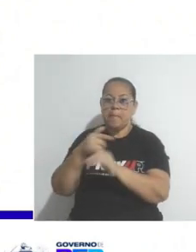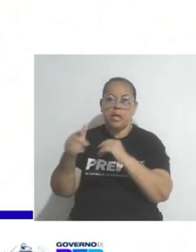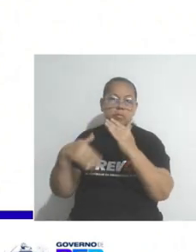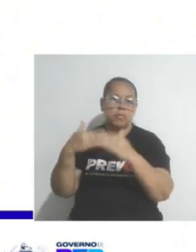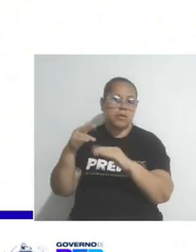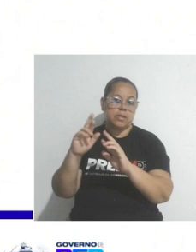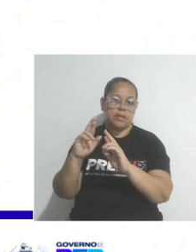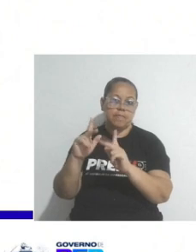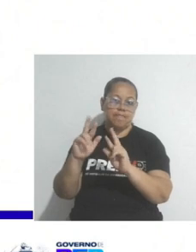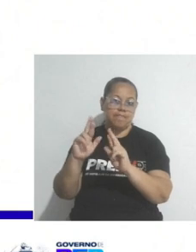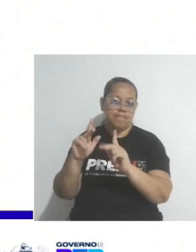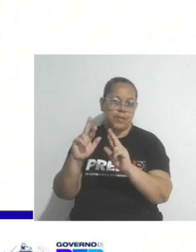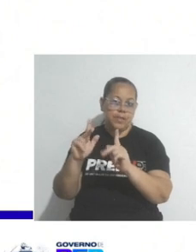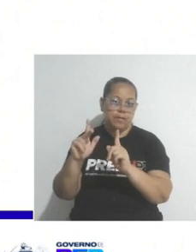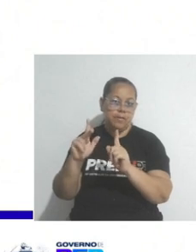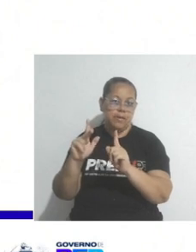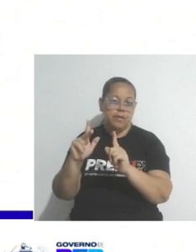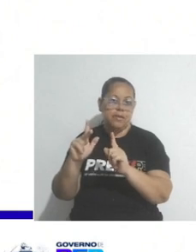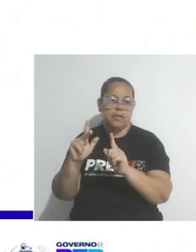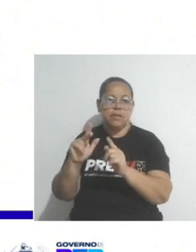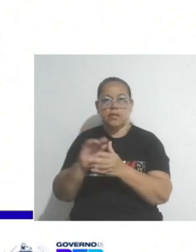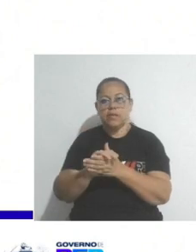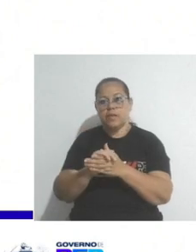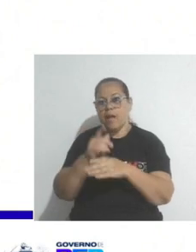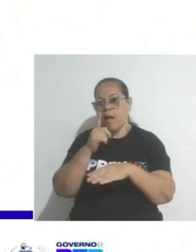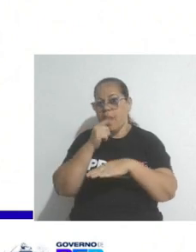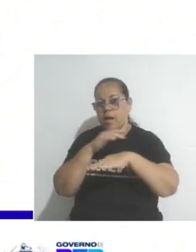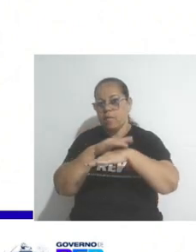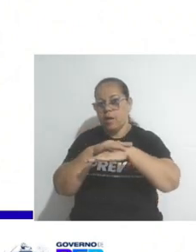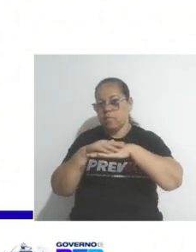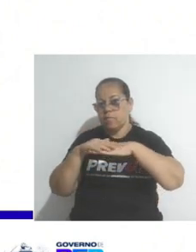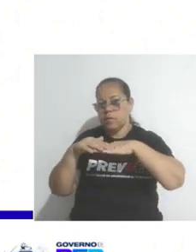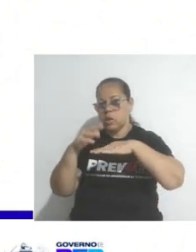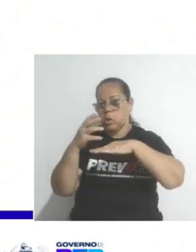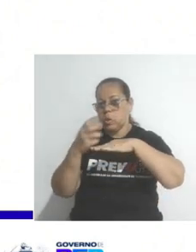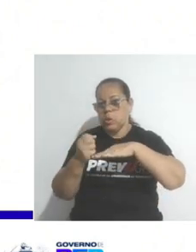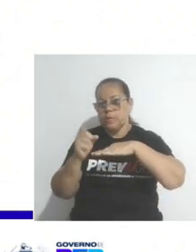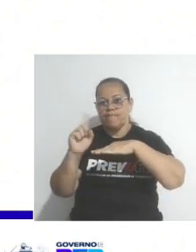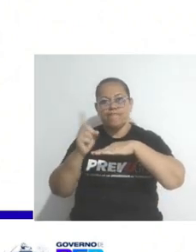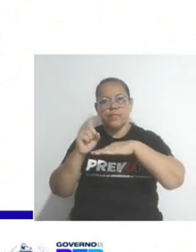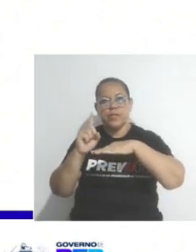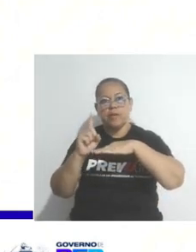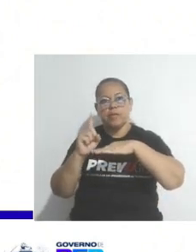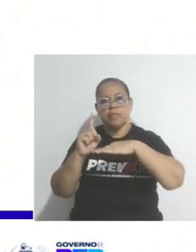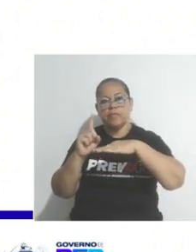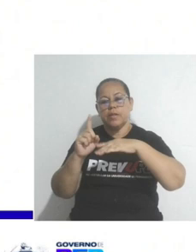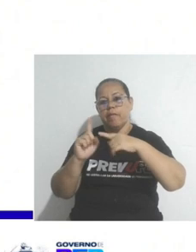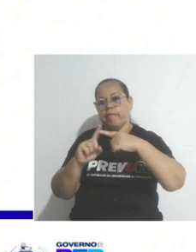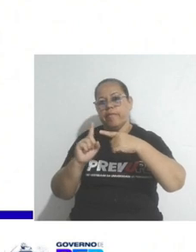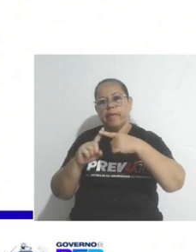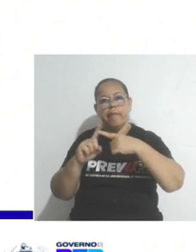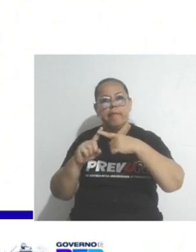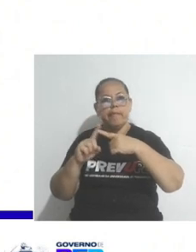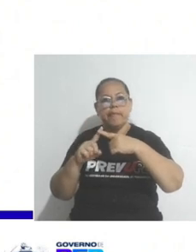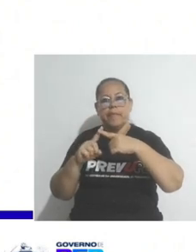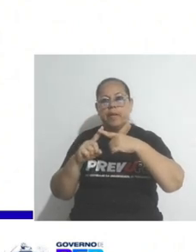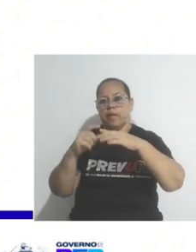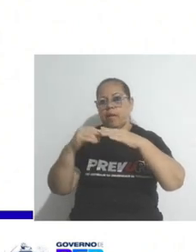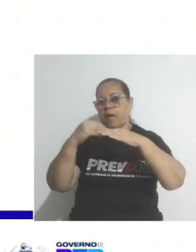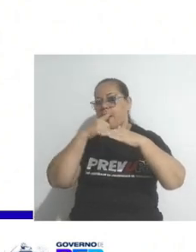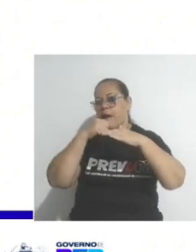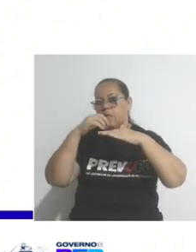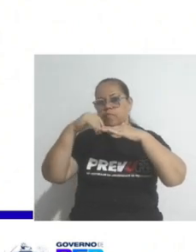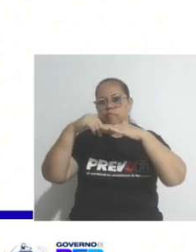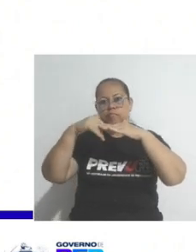é um pouco distinto não há aqui uma drenagem superficial necessariamente e não há aqui uma infiltração